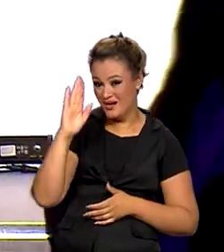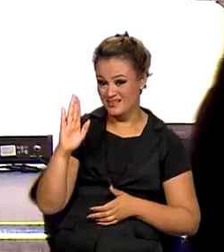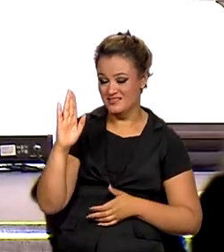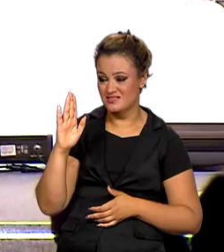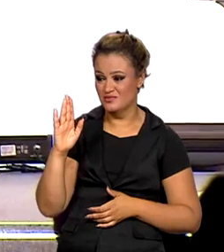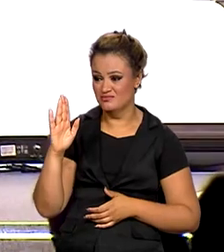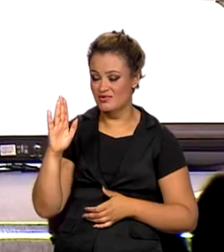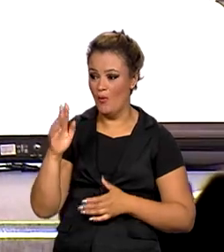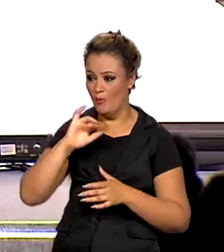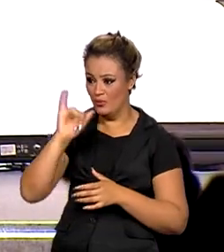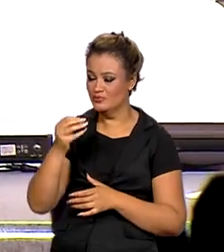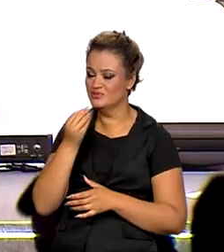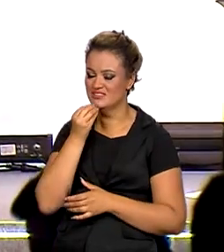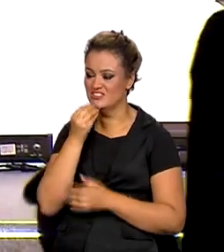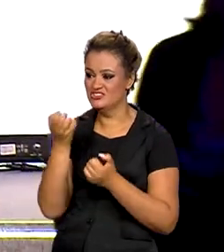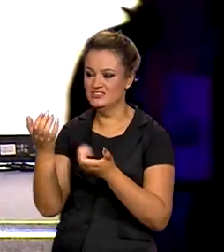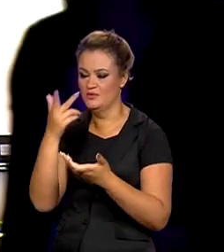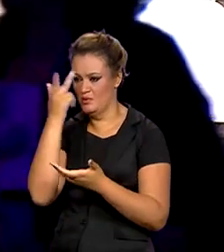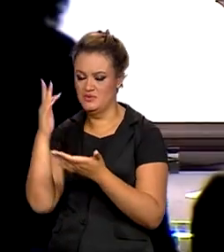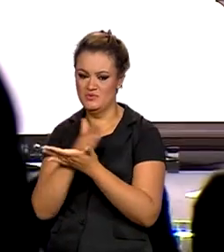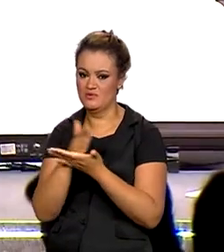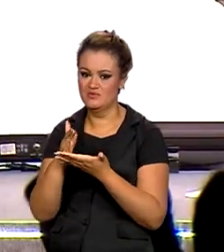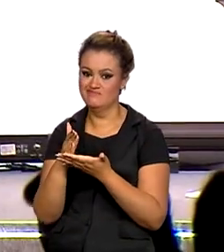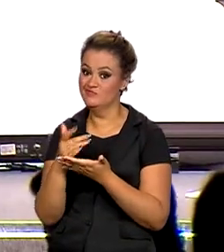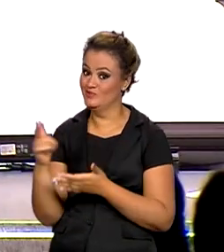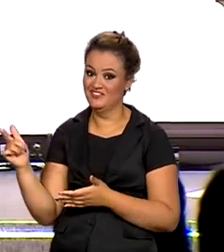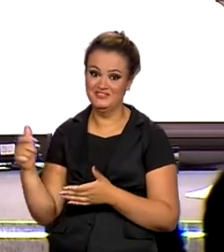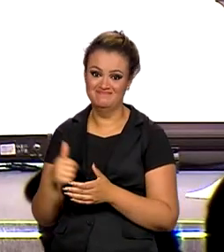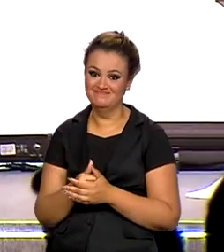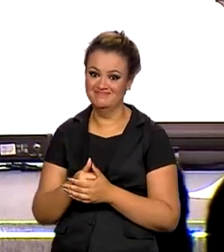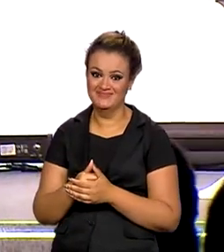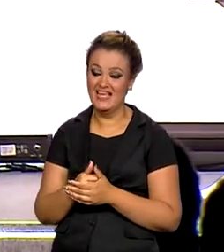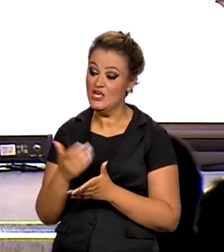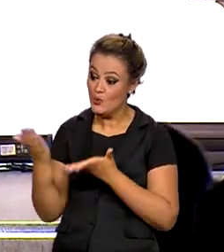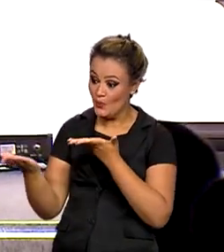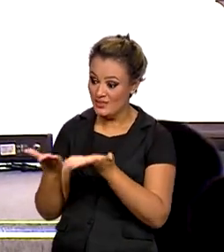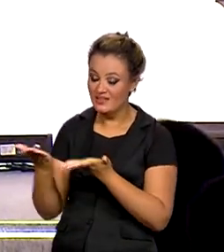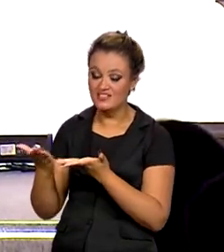muitas pessoas. E não é possível cuidar disso sem educação.